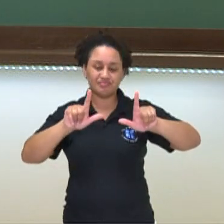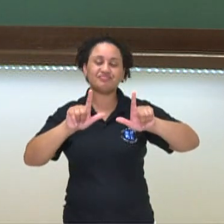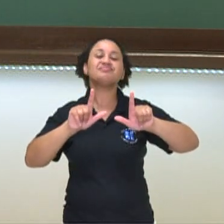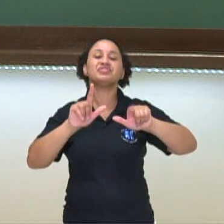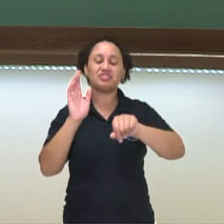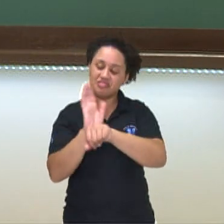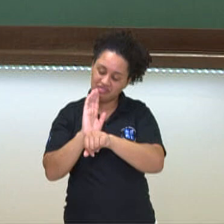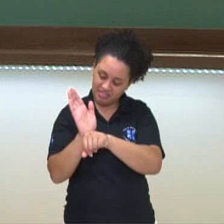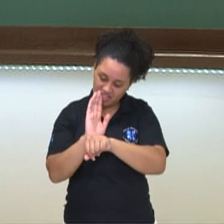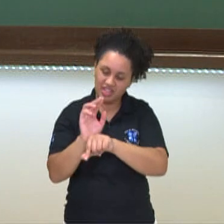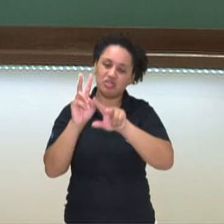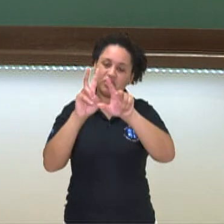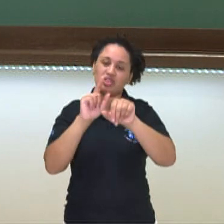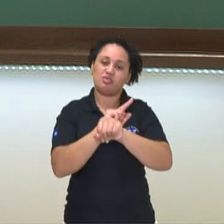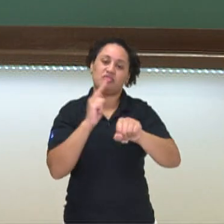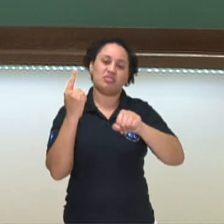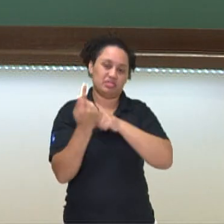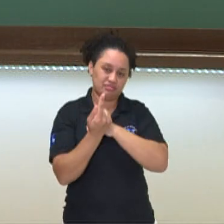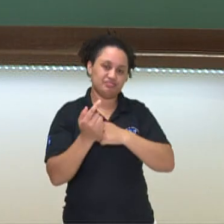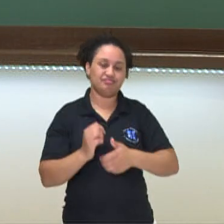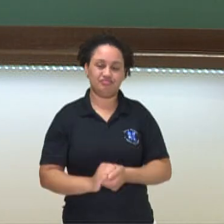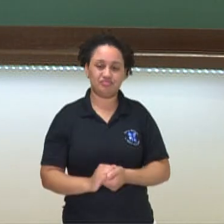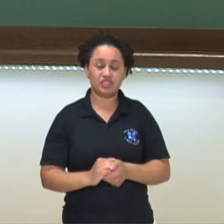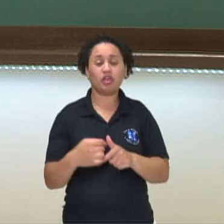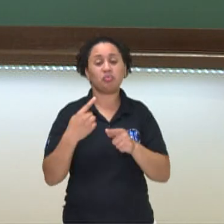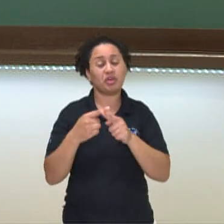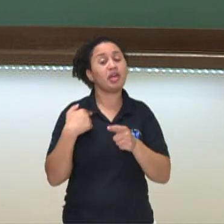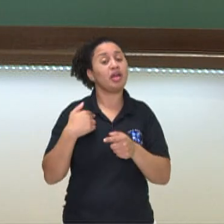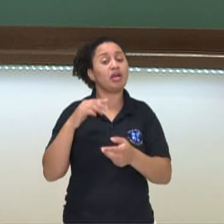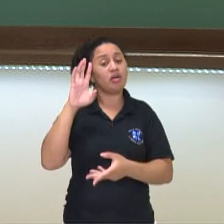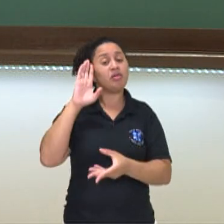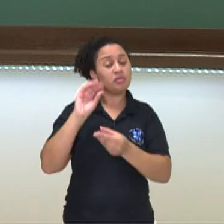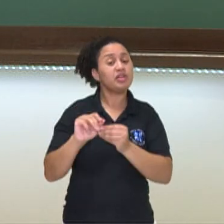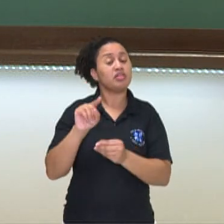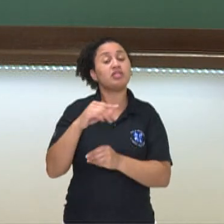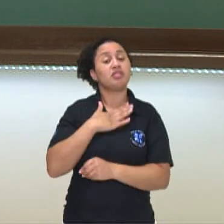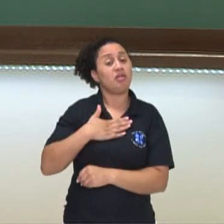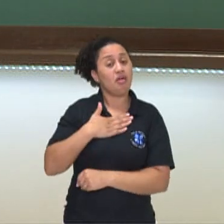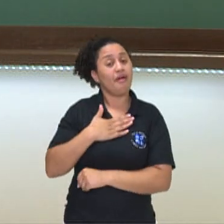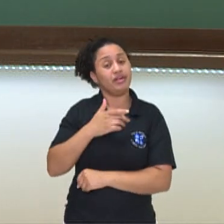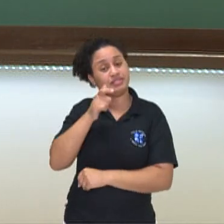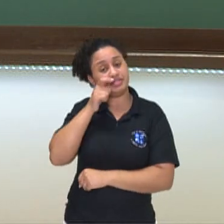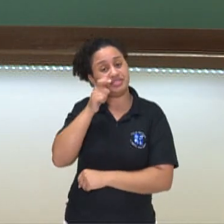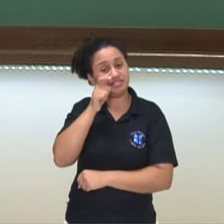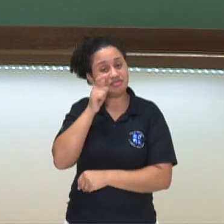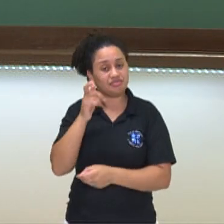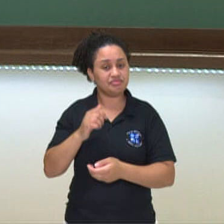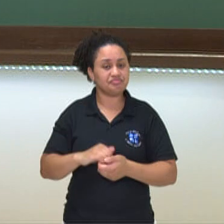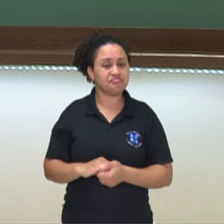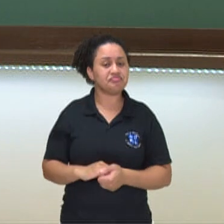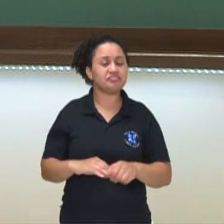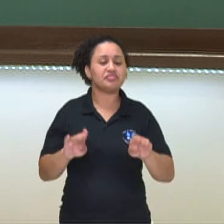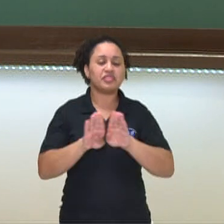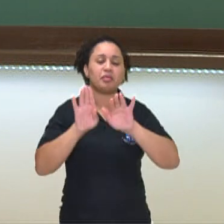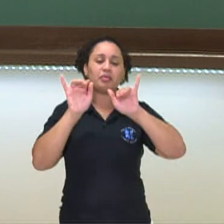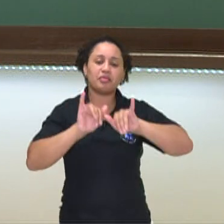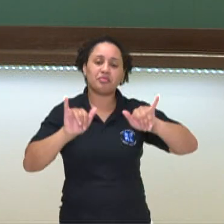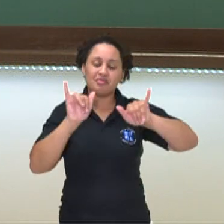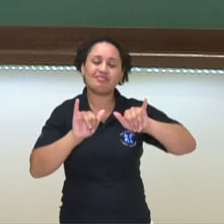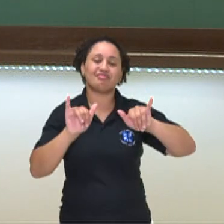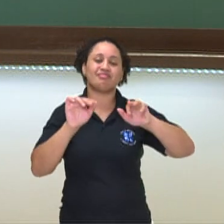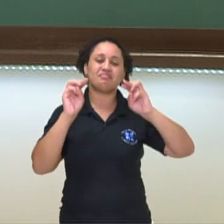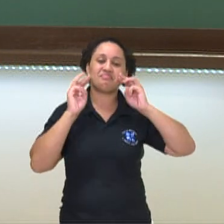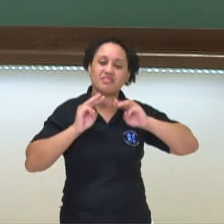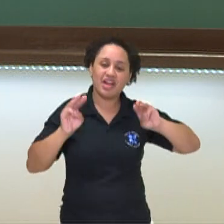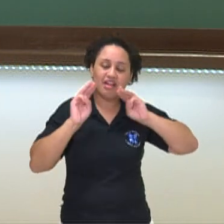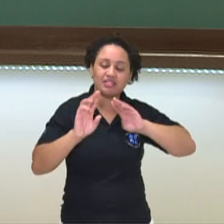Mais vídeos de geografia. Porque ele entende que você tem essa preferência. E as propagandas, o marketing